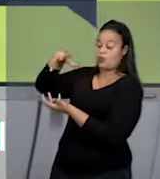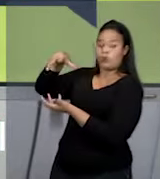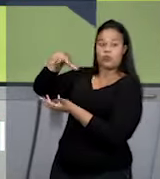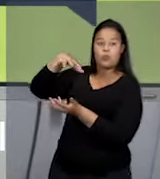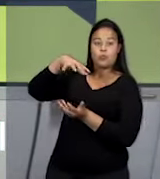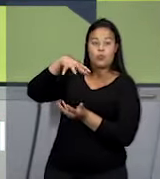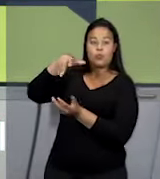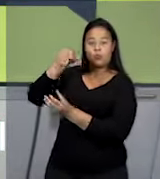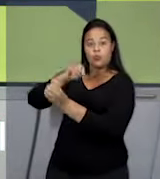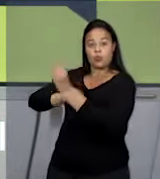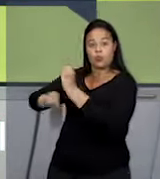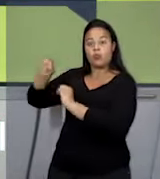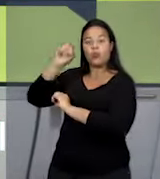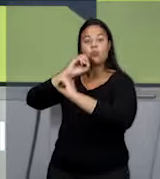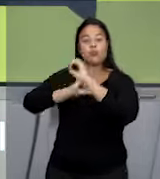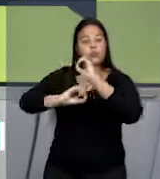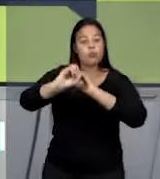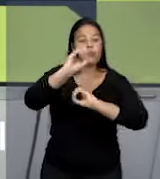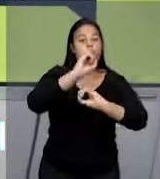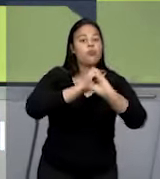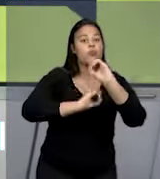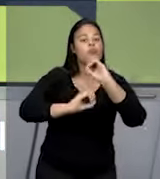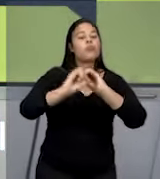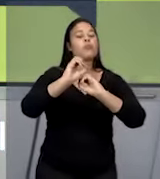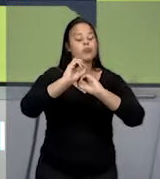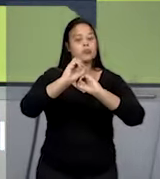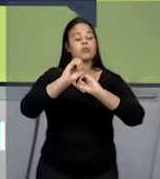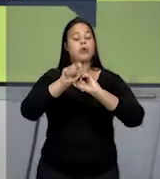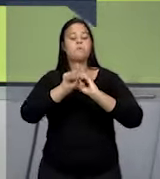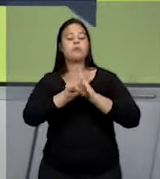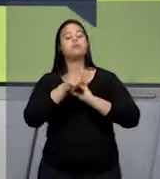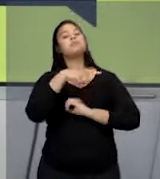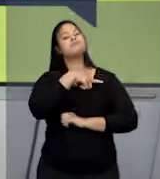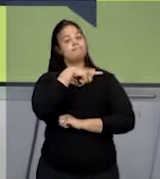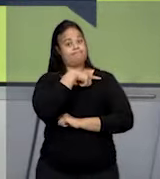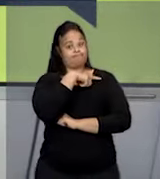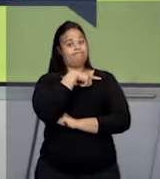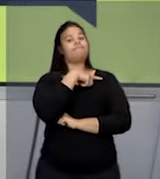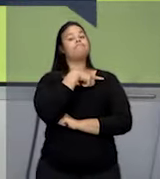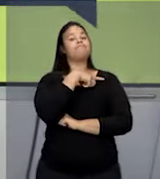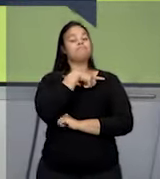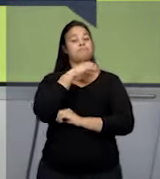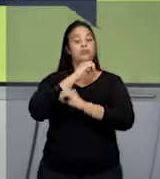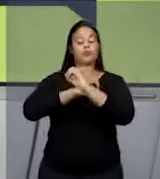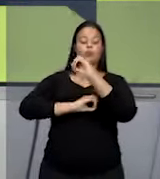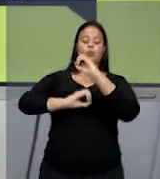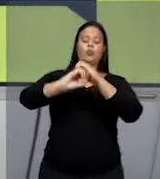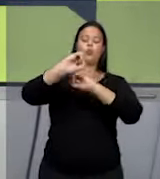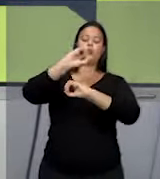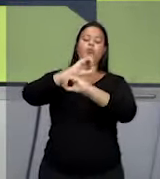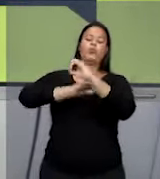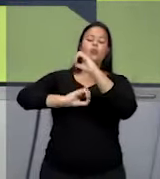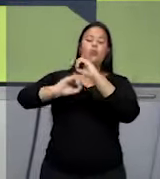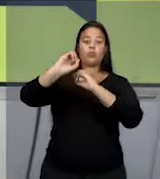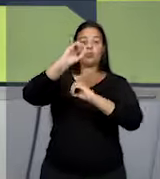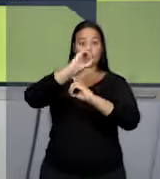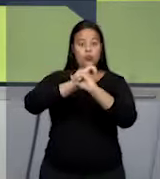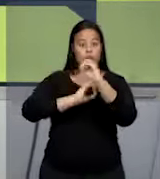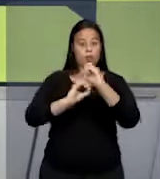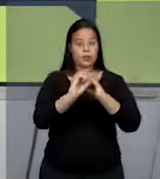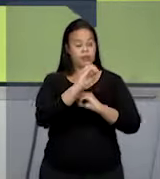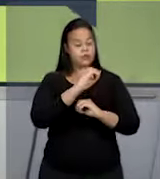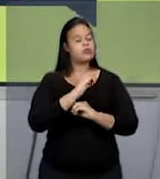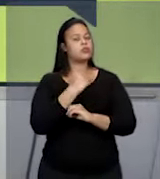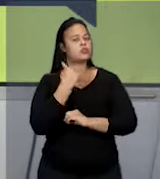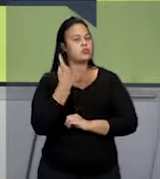de rotação em torno de um eixo. E esse movimento de rotação, para nós